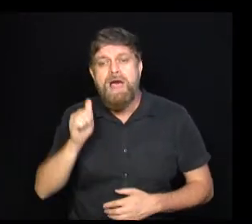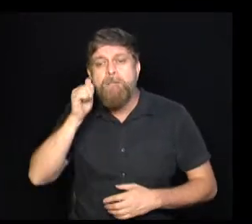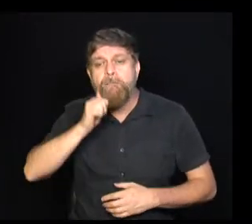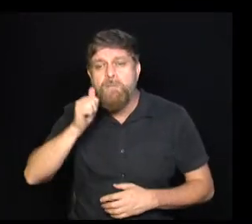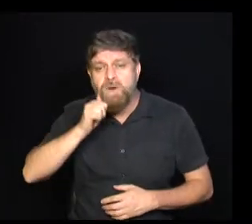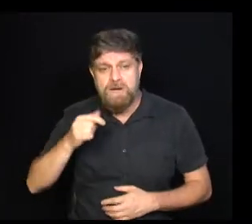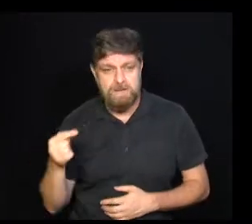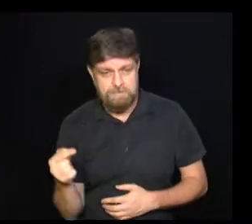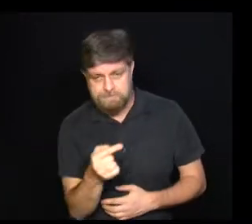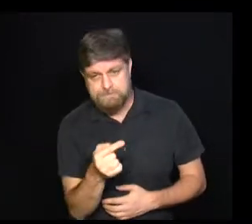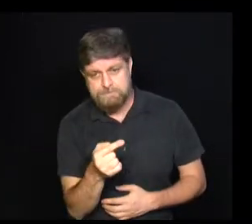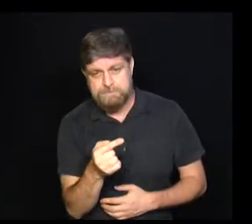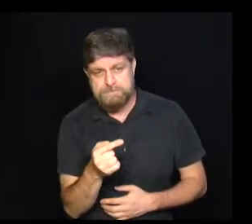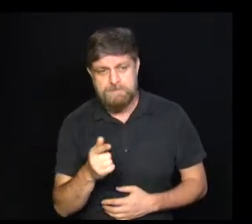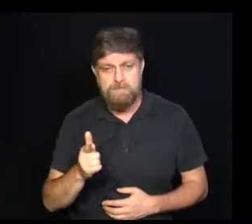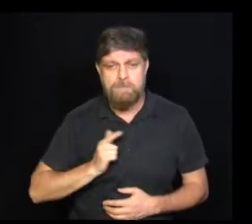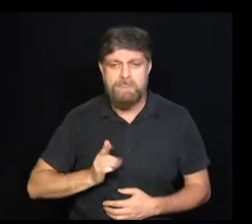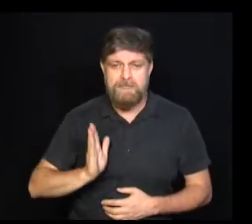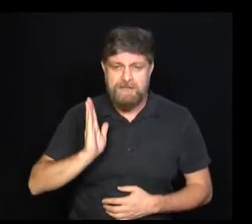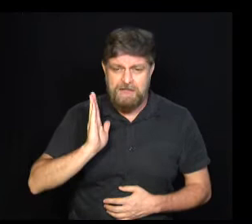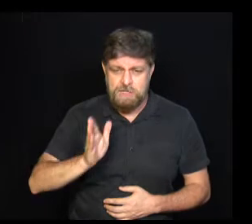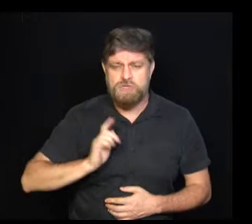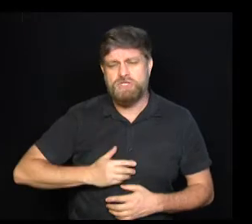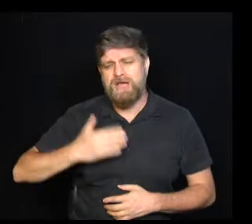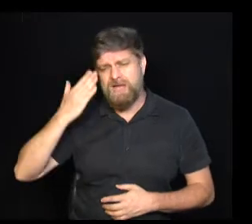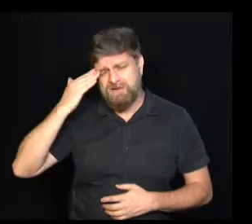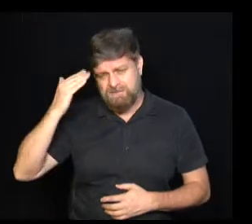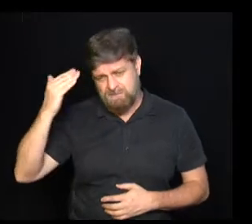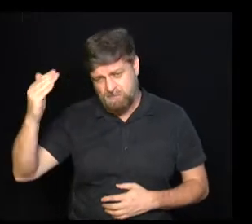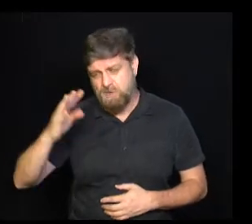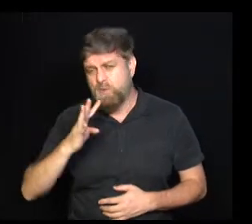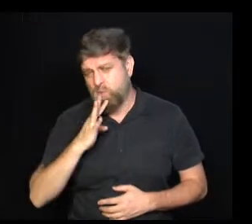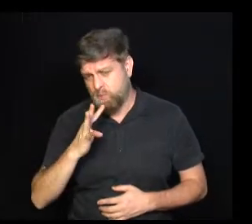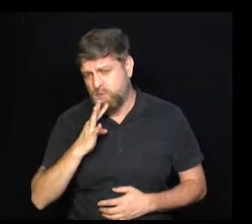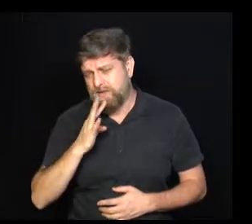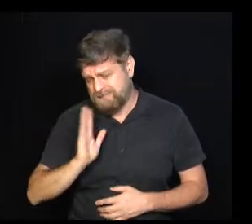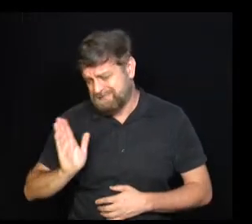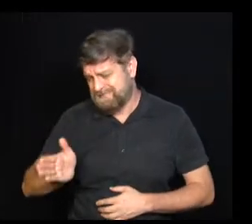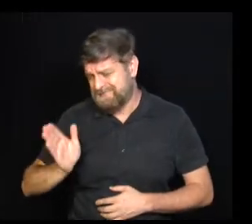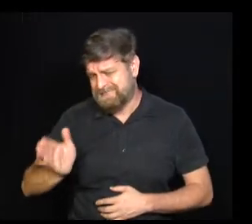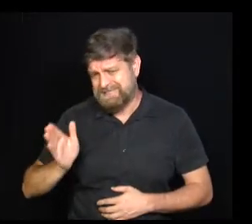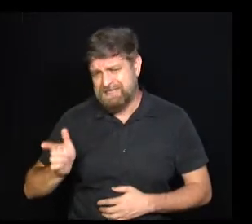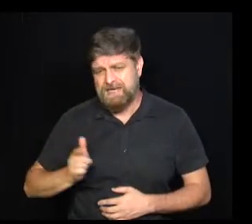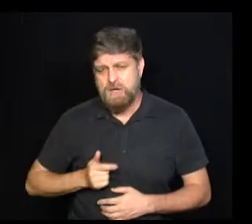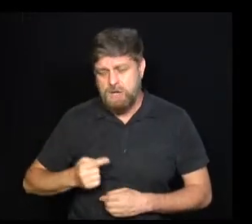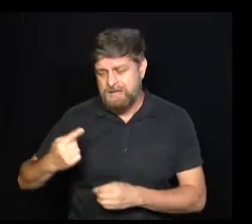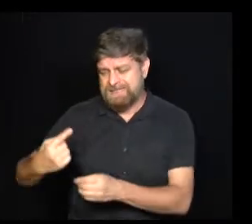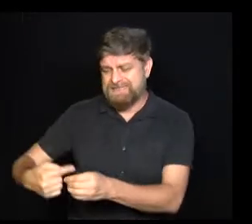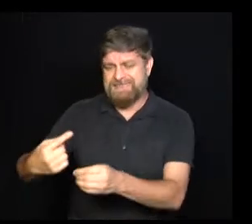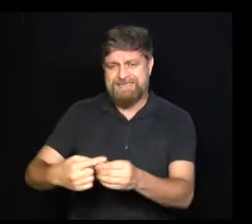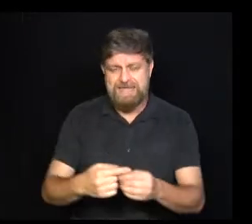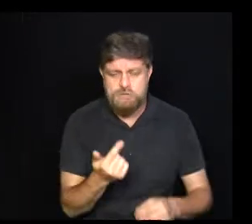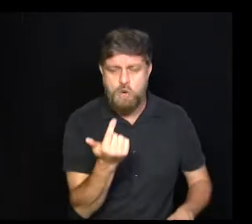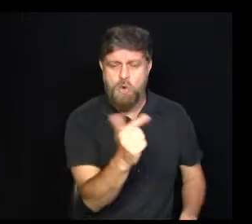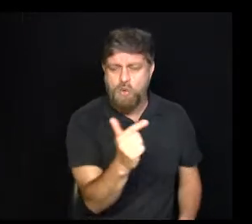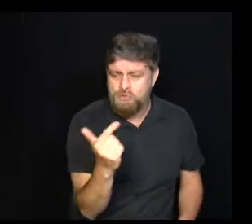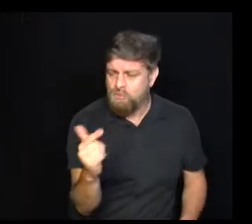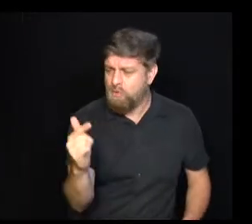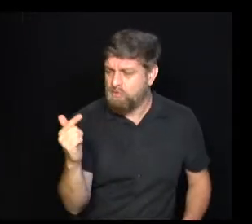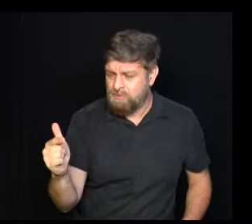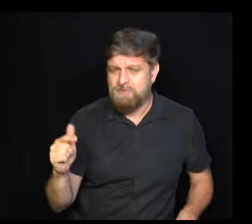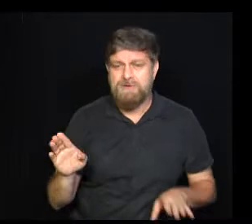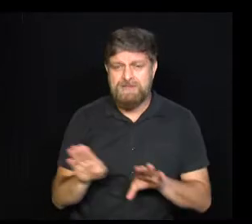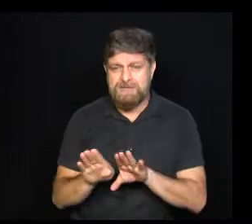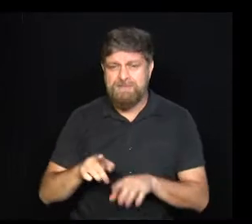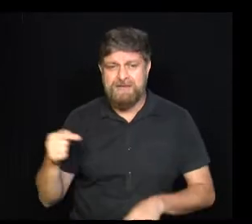Municipal de Campinas. Esse já é um pouco mais conhecido. Em outras guardas, em outros municípios, também é conhecido